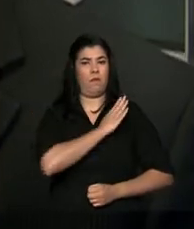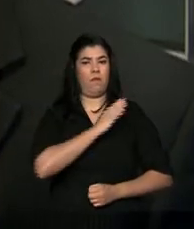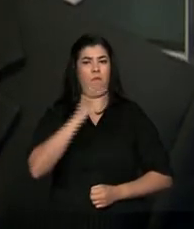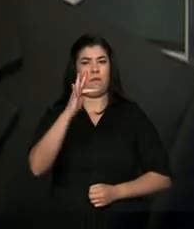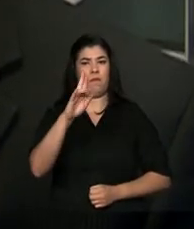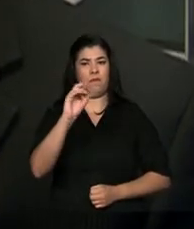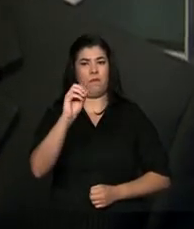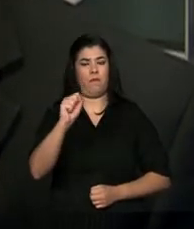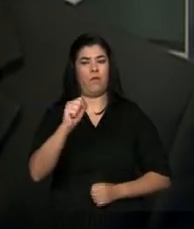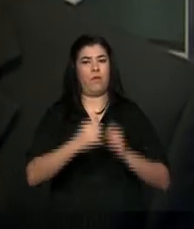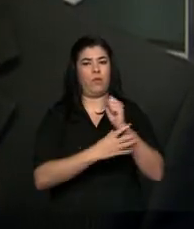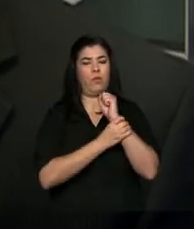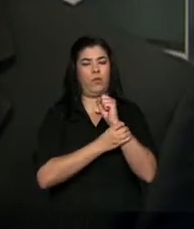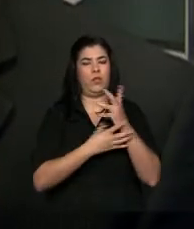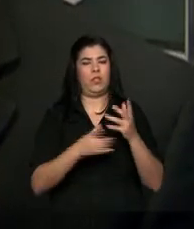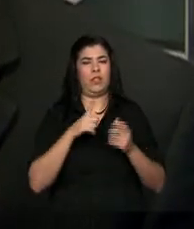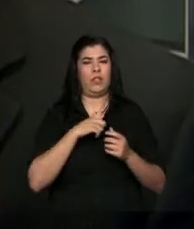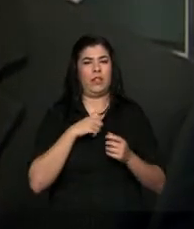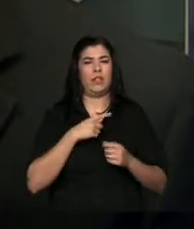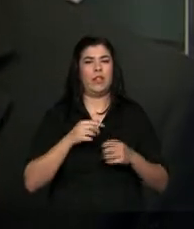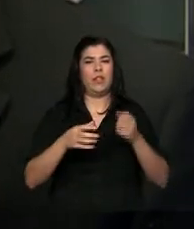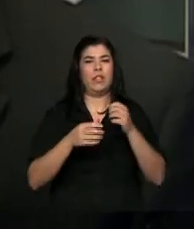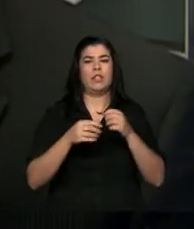responsáveis pela segurança externa dessas